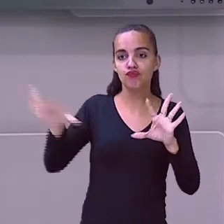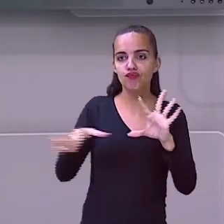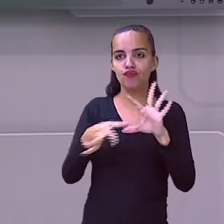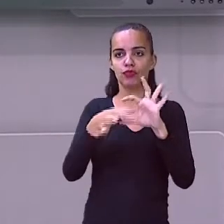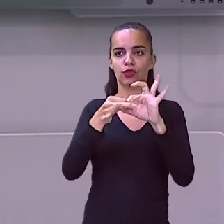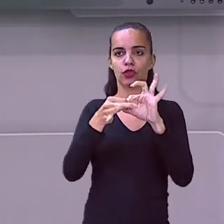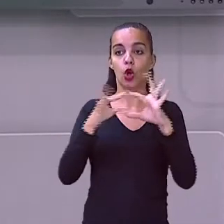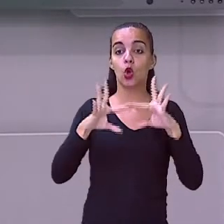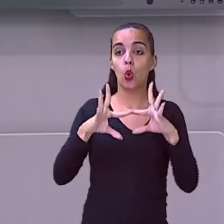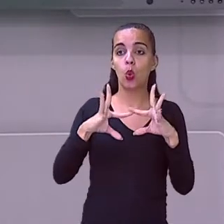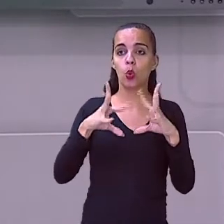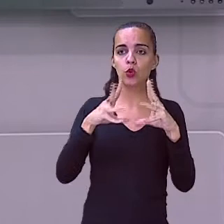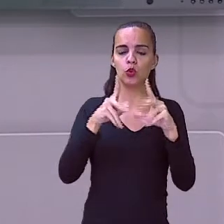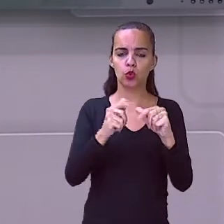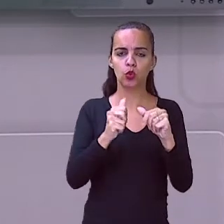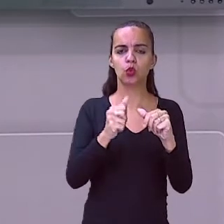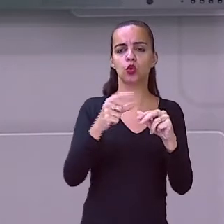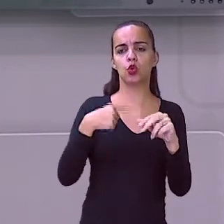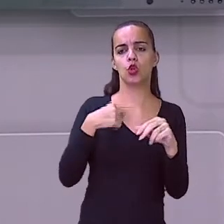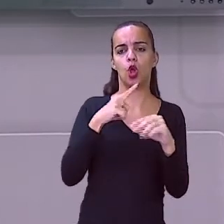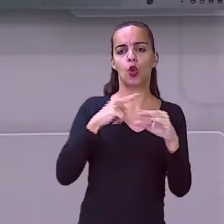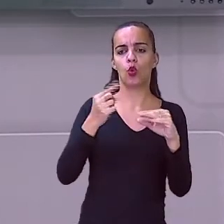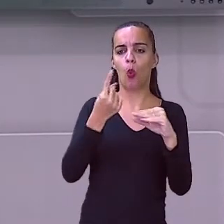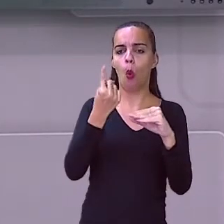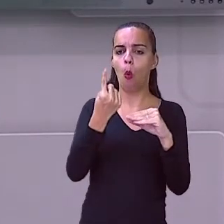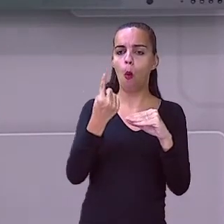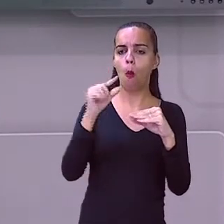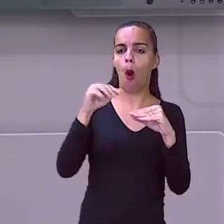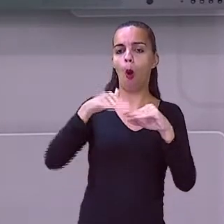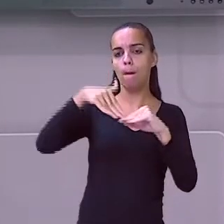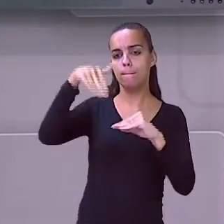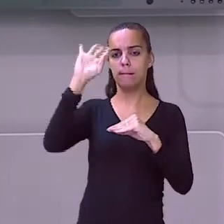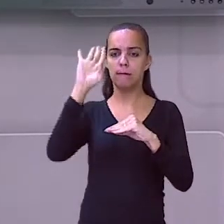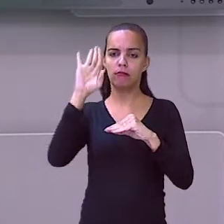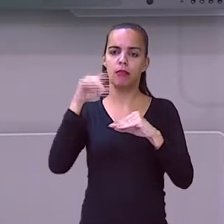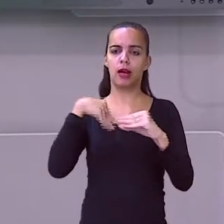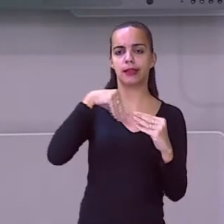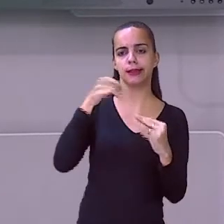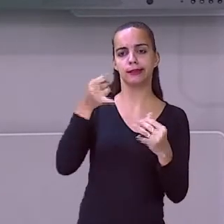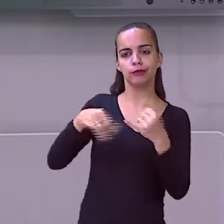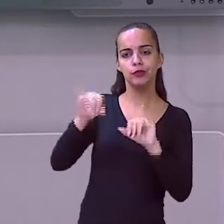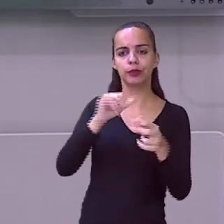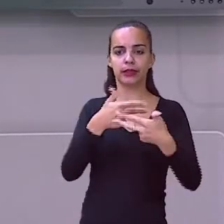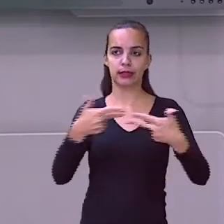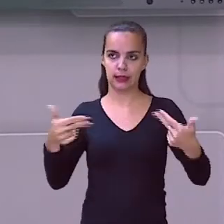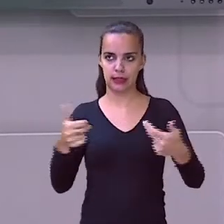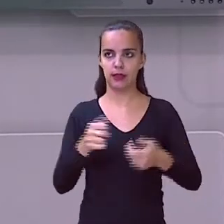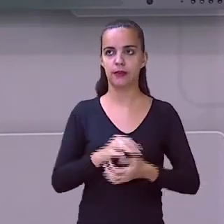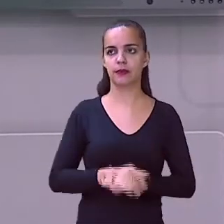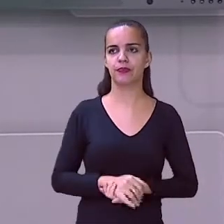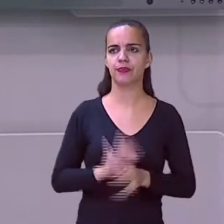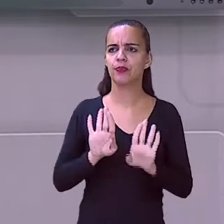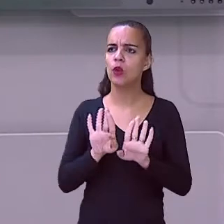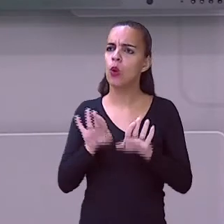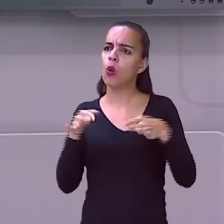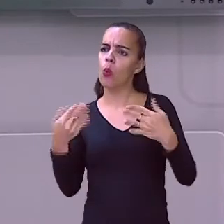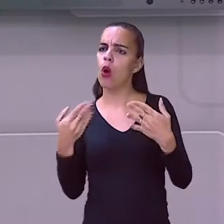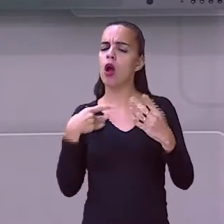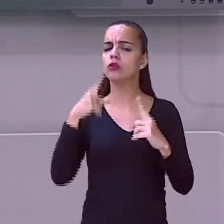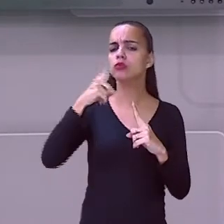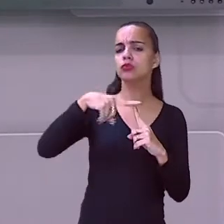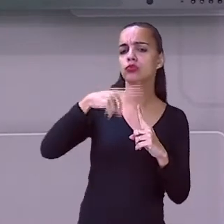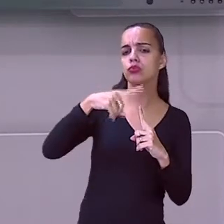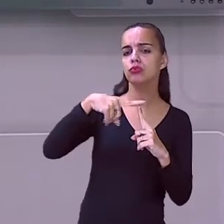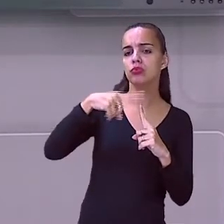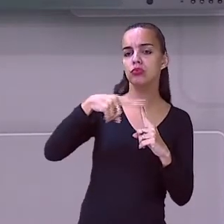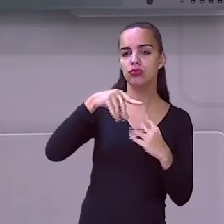Reunião de duas ou mais substâncias. Lembrou? Ótimo! Quais são mesmo os tipos